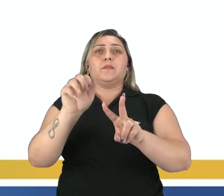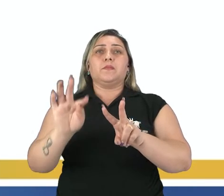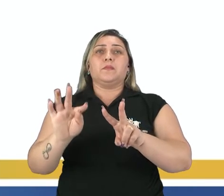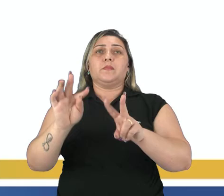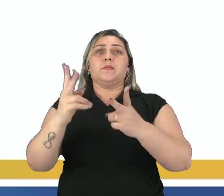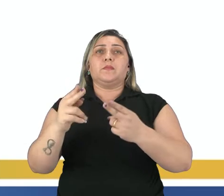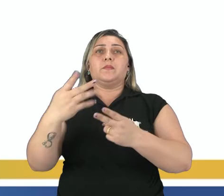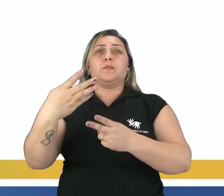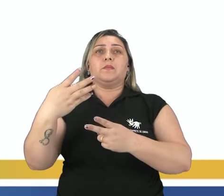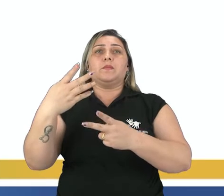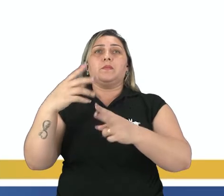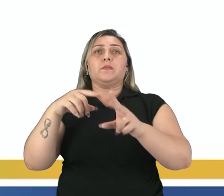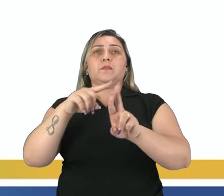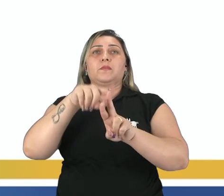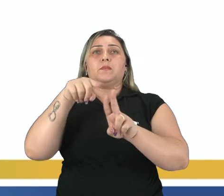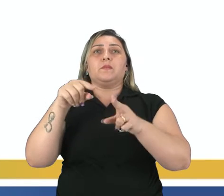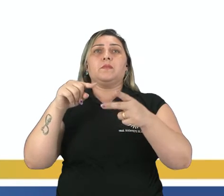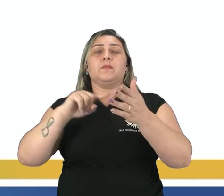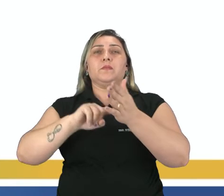4π vezes